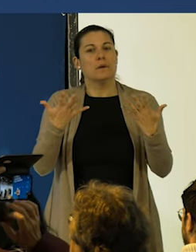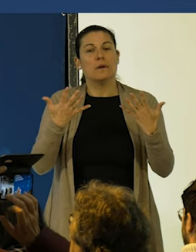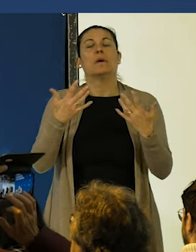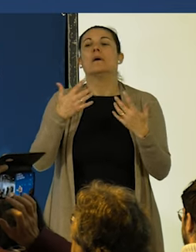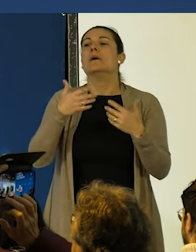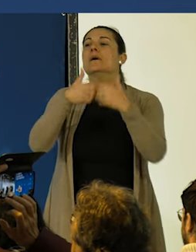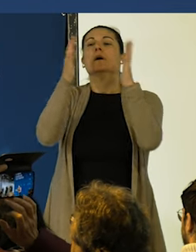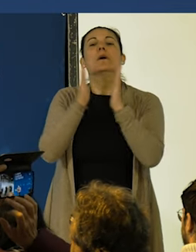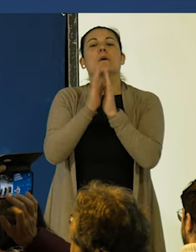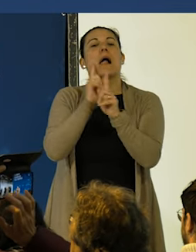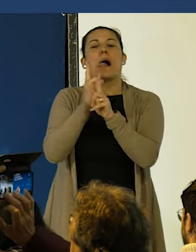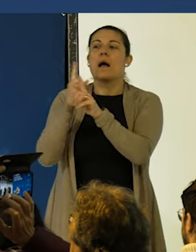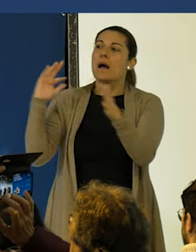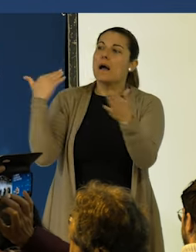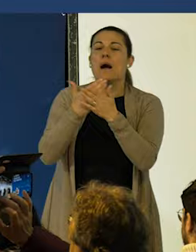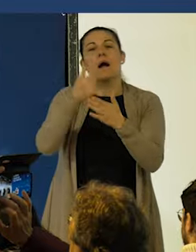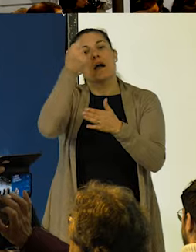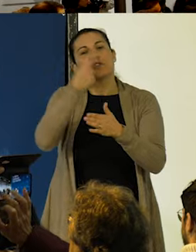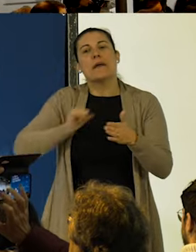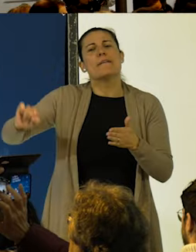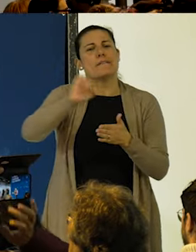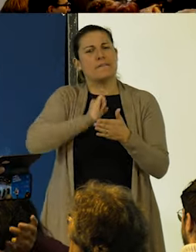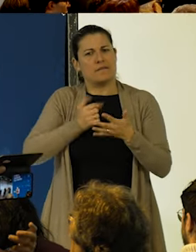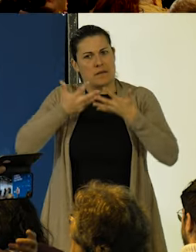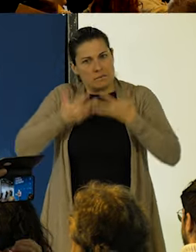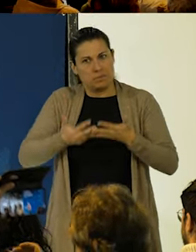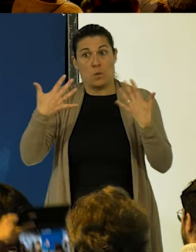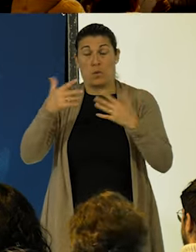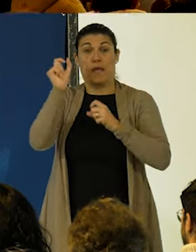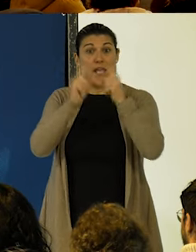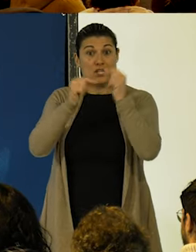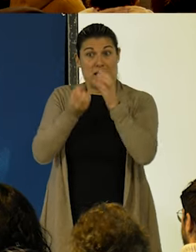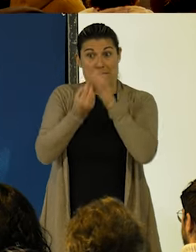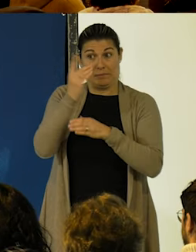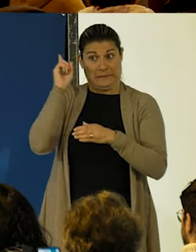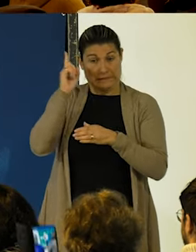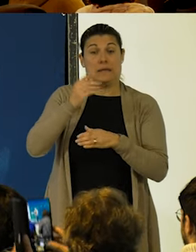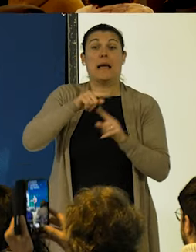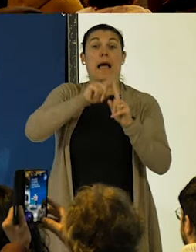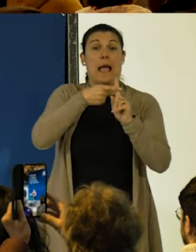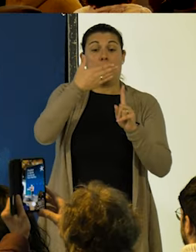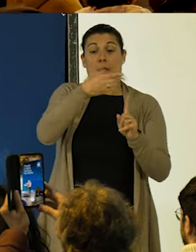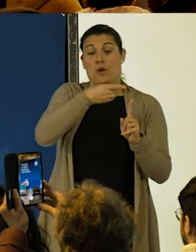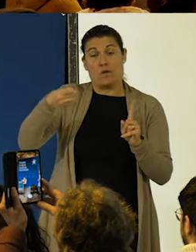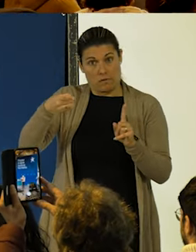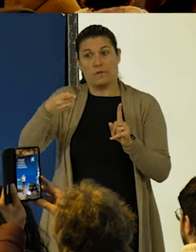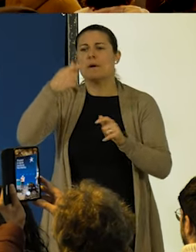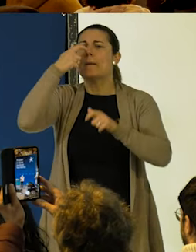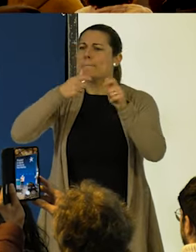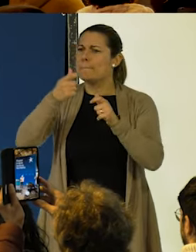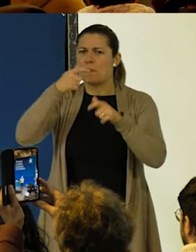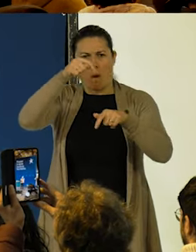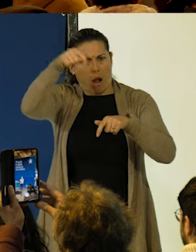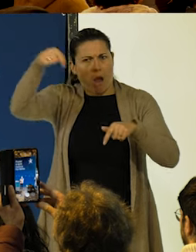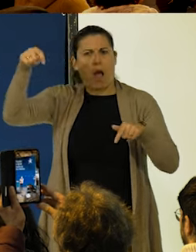de toda a nossa história. Esta estrela nasceu em 1999. Há muitas pessoas nesta